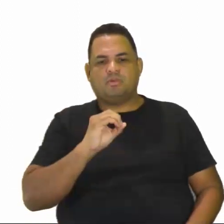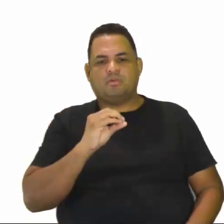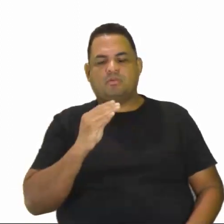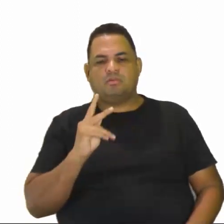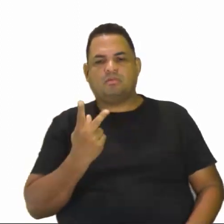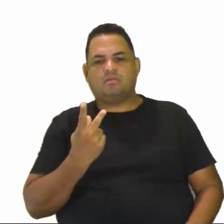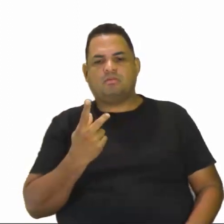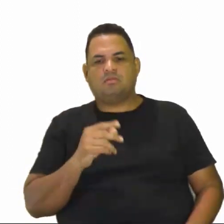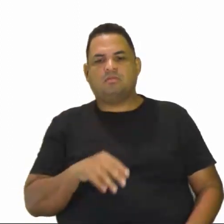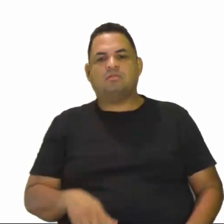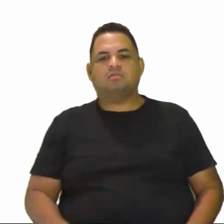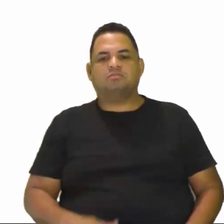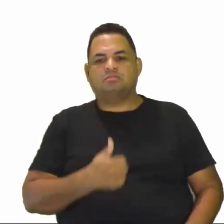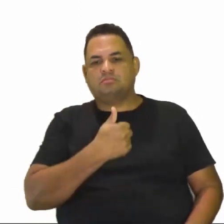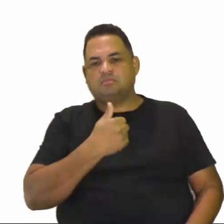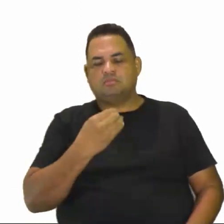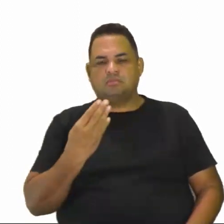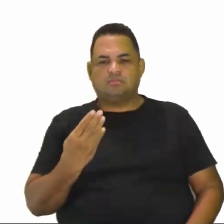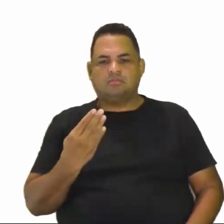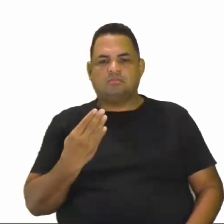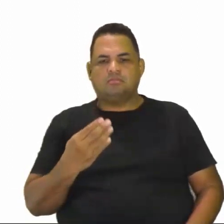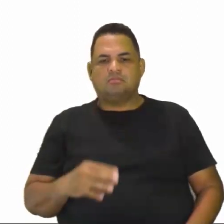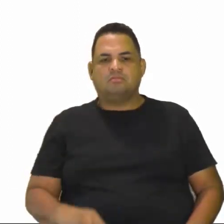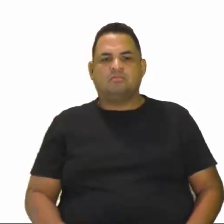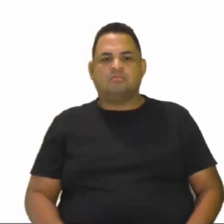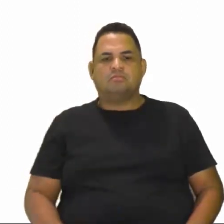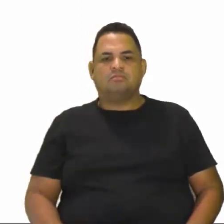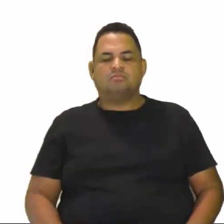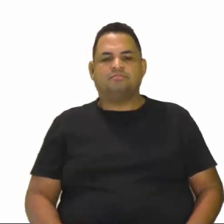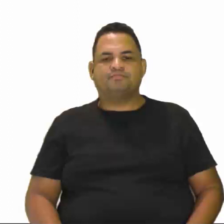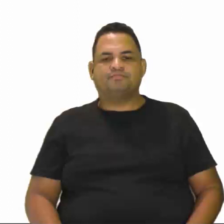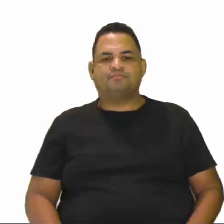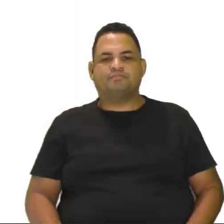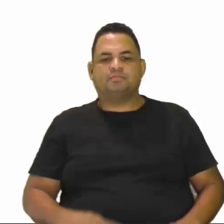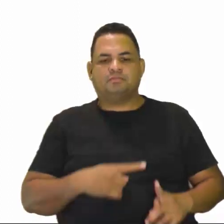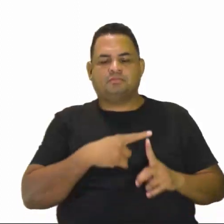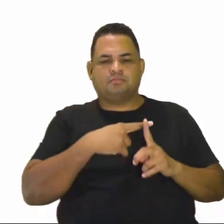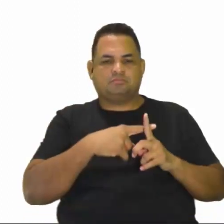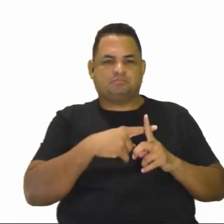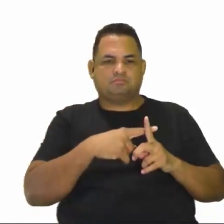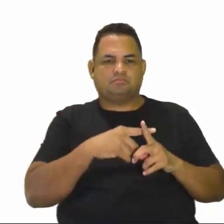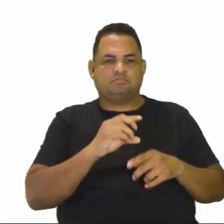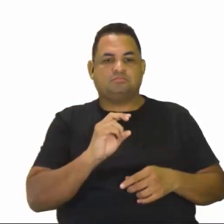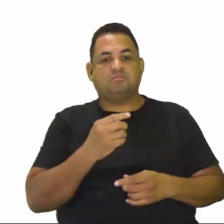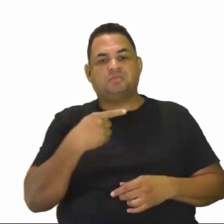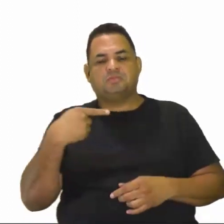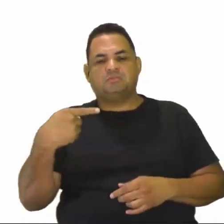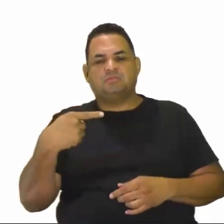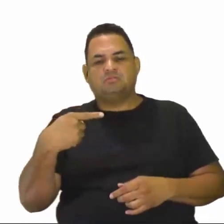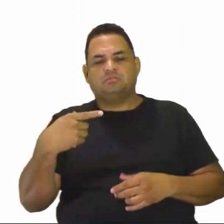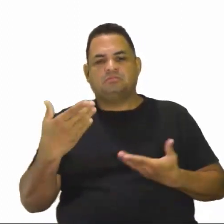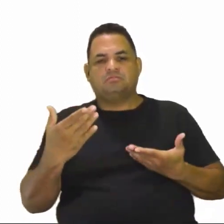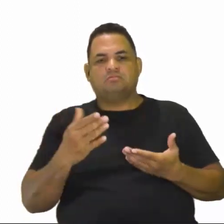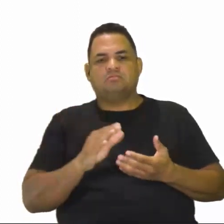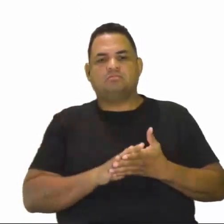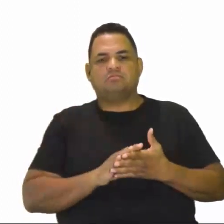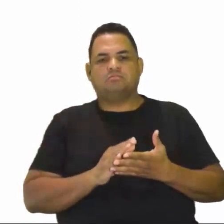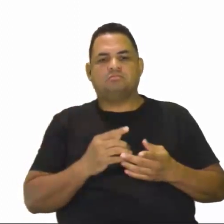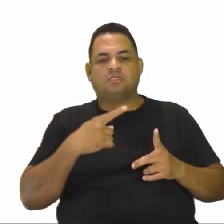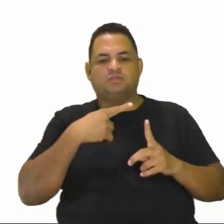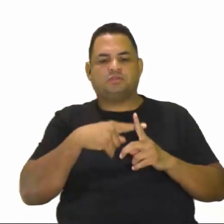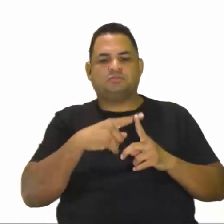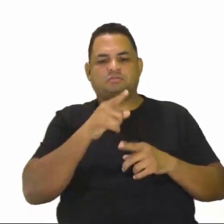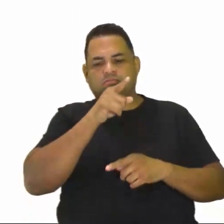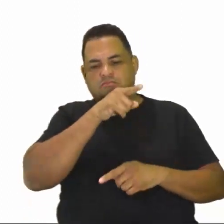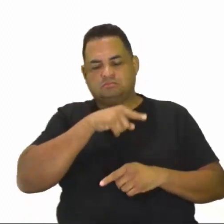POH vai ser igual a 14. Esse meu camarada, ele é positivo ou negativo? Positivo, então ele está